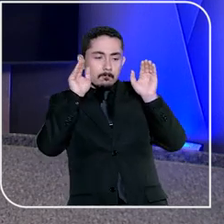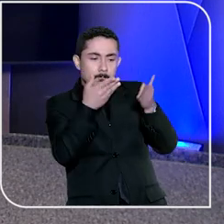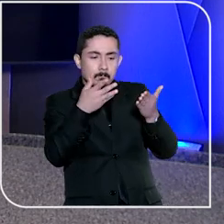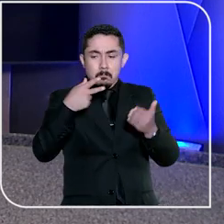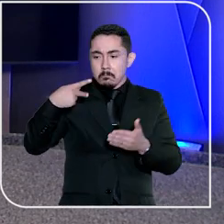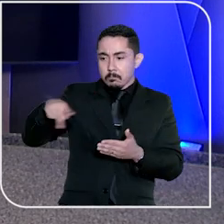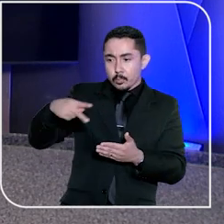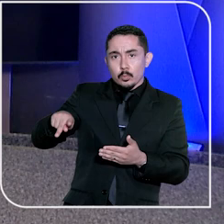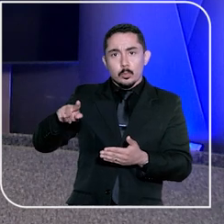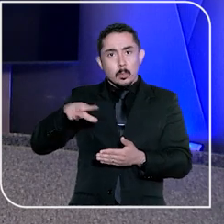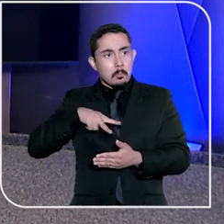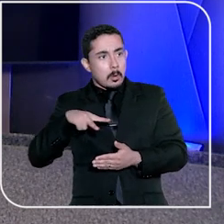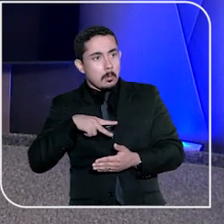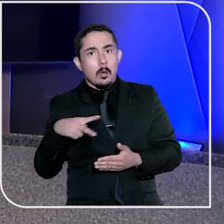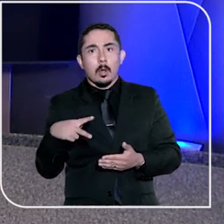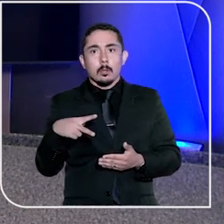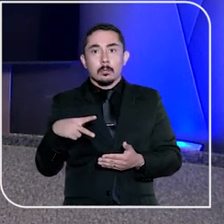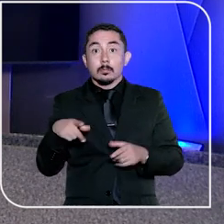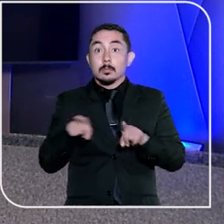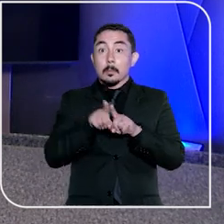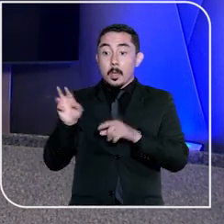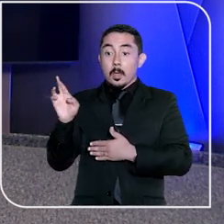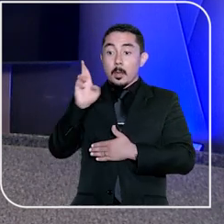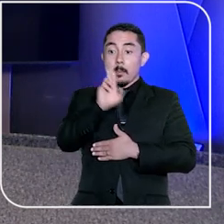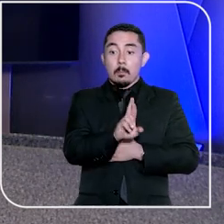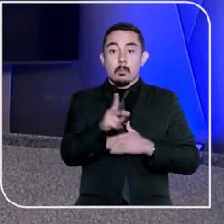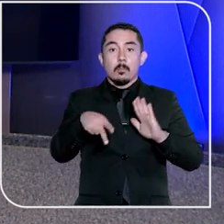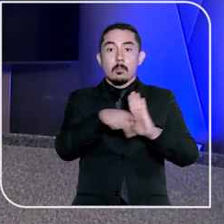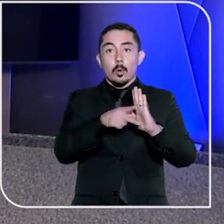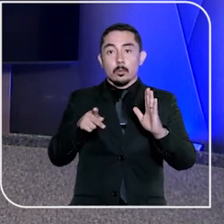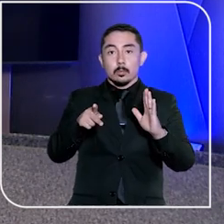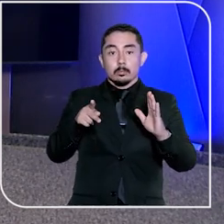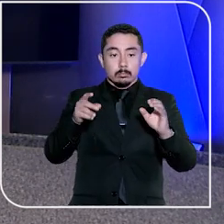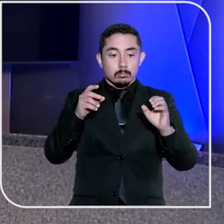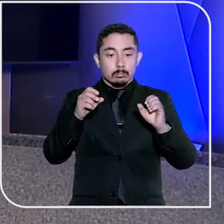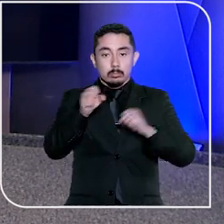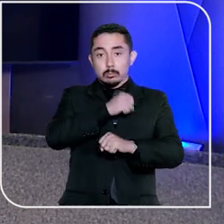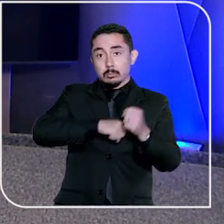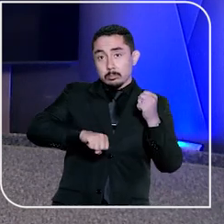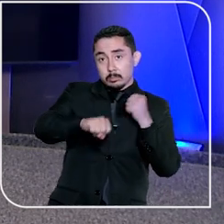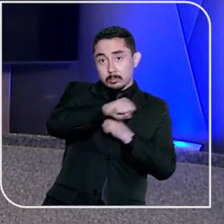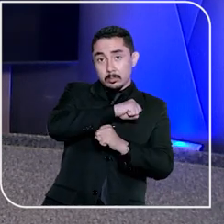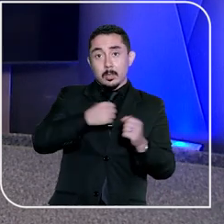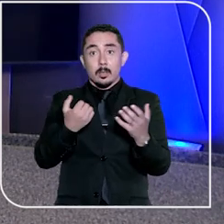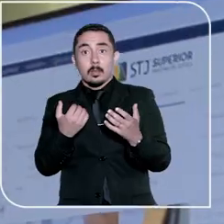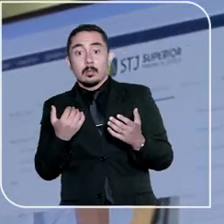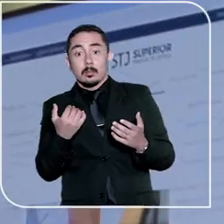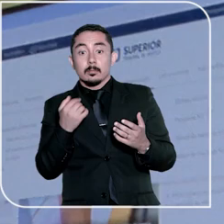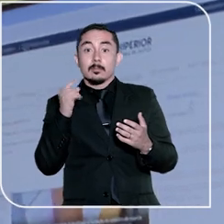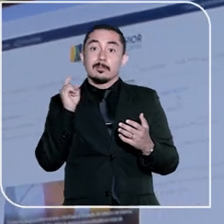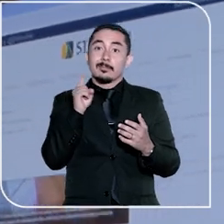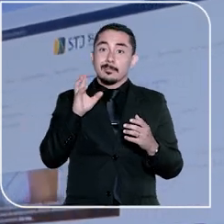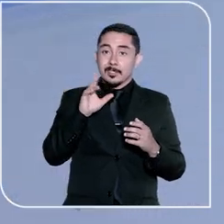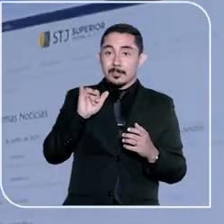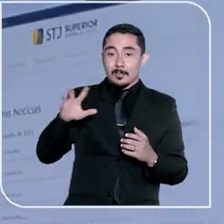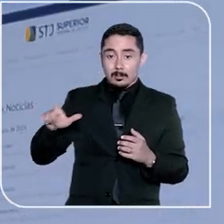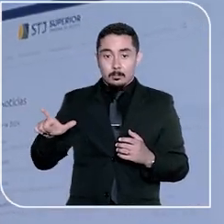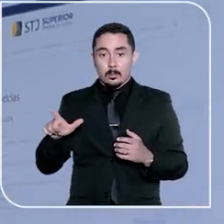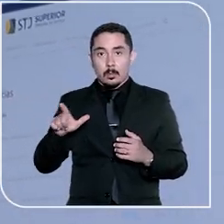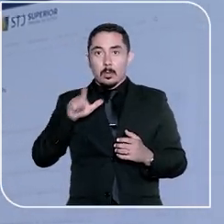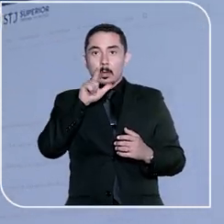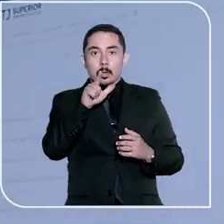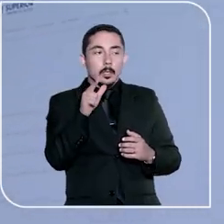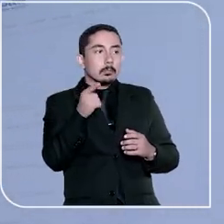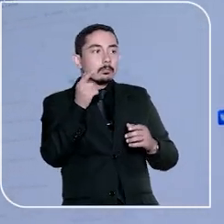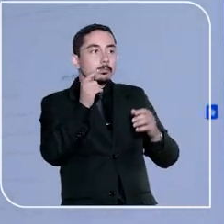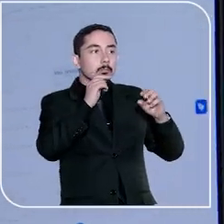especialistas do setor público e privado e representantes da sociedade civil totalmente online